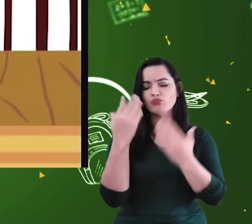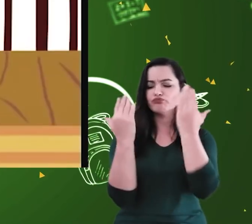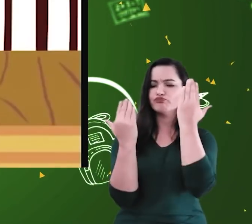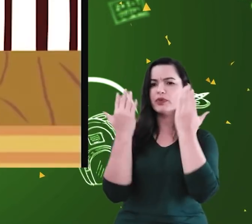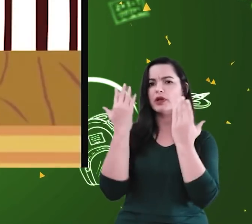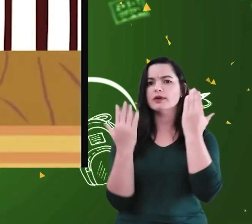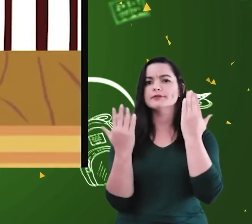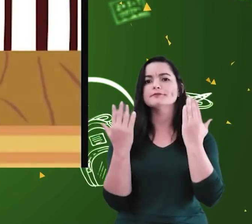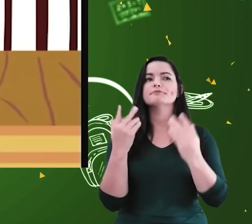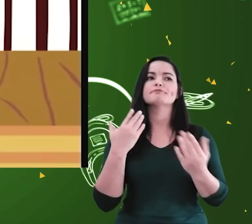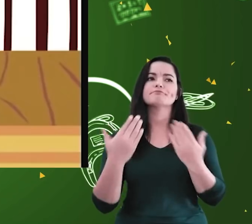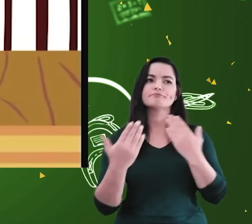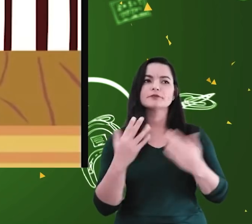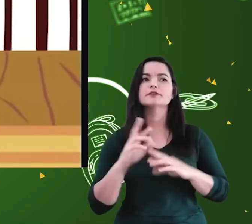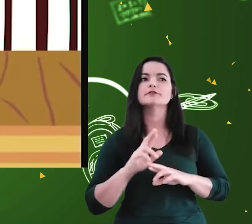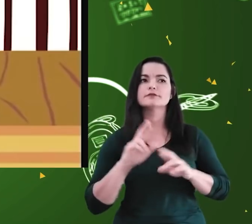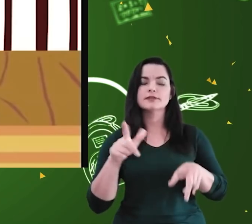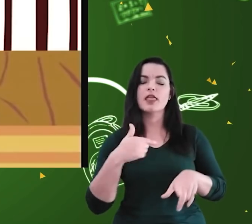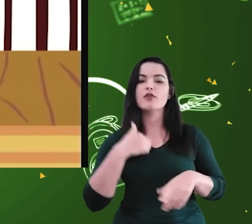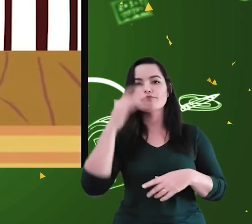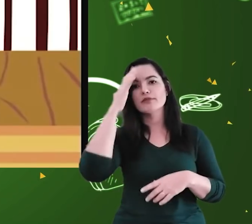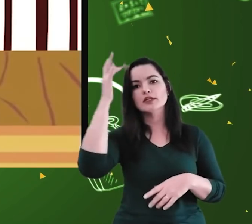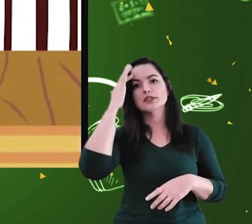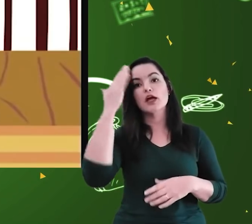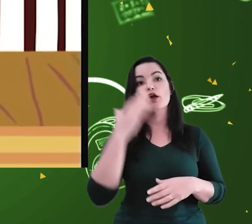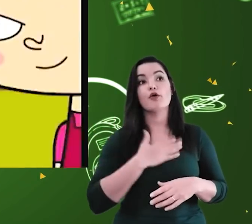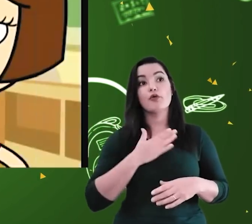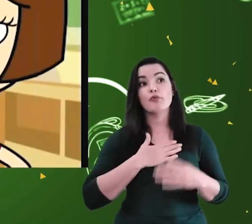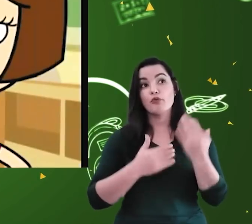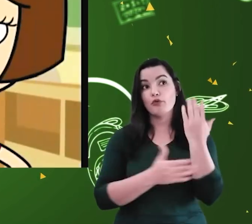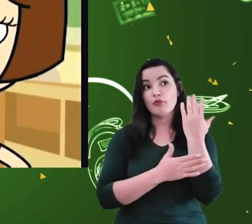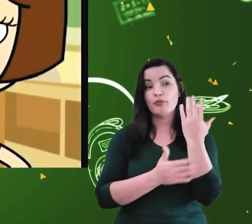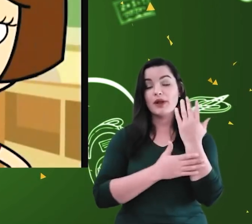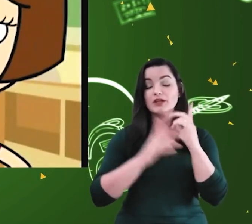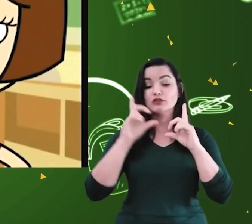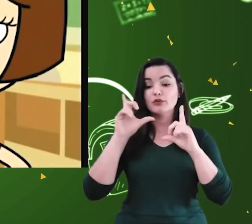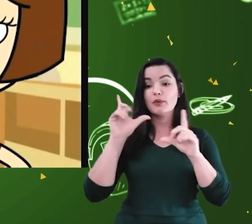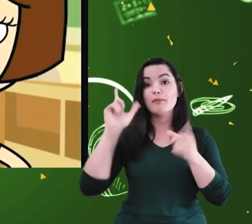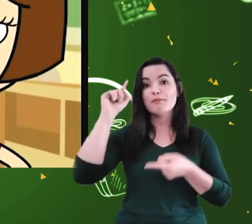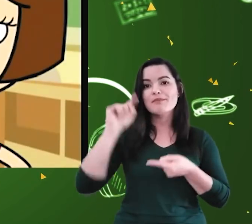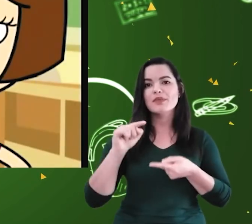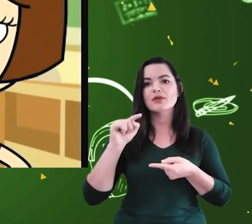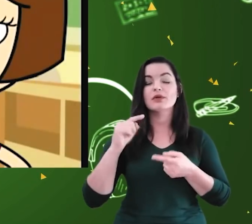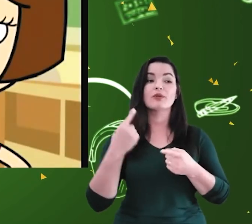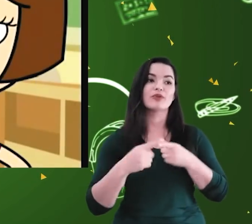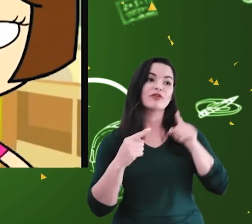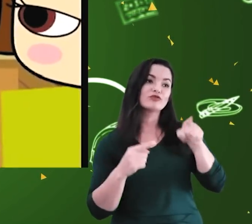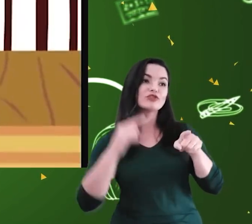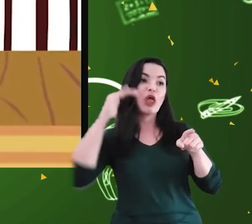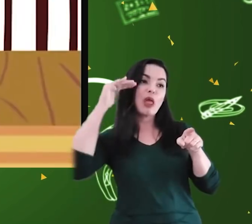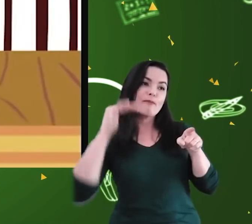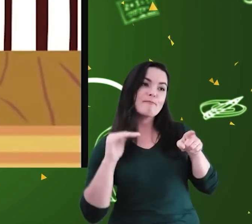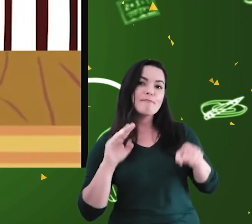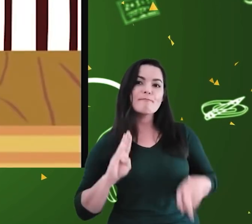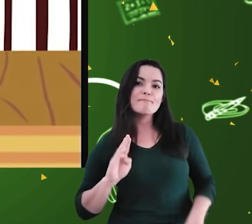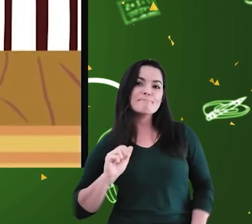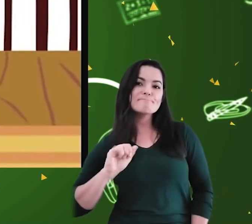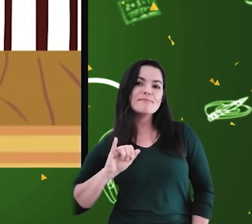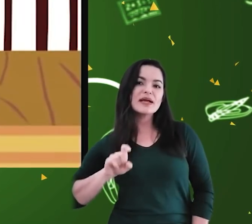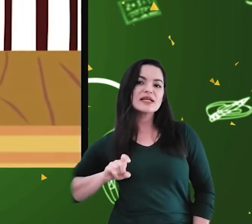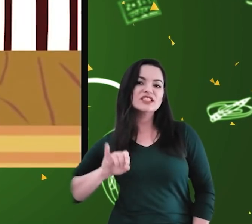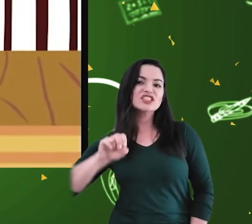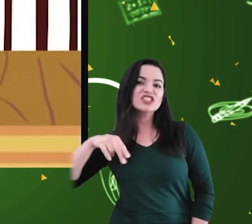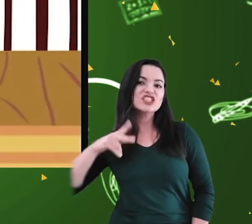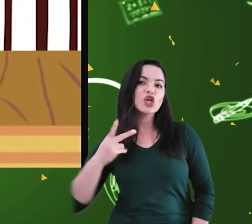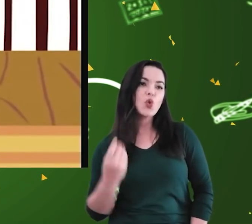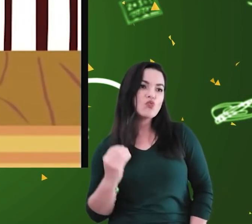É como eu imaginei. O meu braço é menor que o seu. É porque você é mais baixinho mesmo. Ué, mas o que